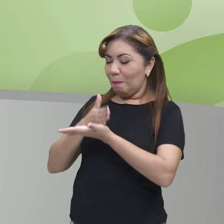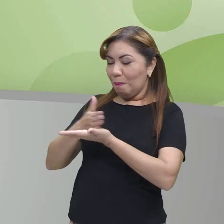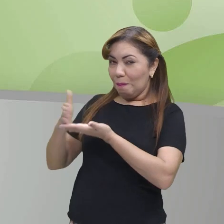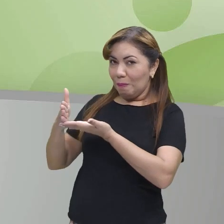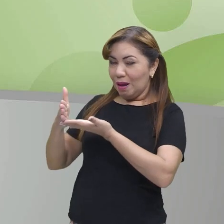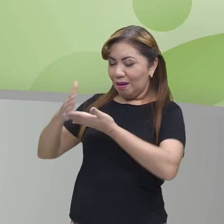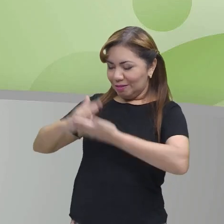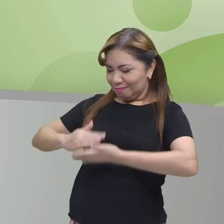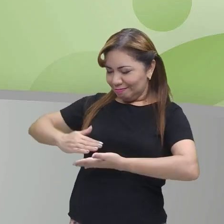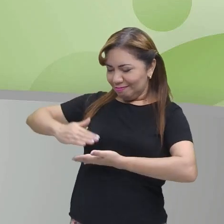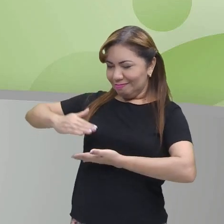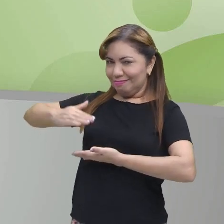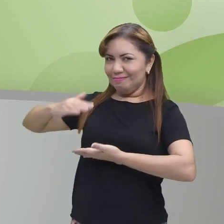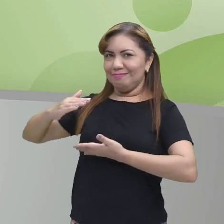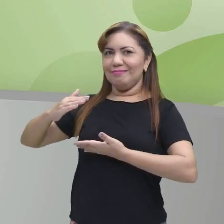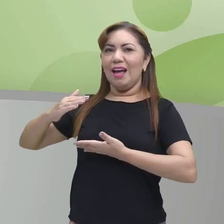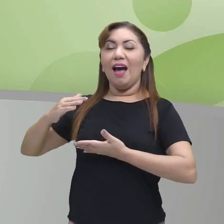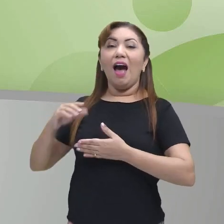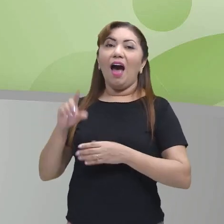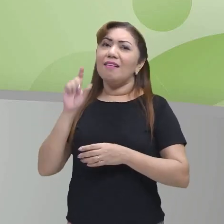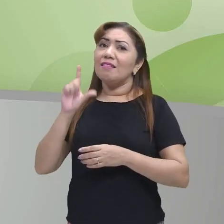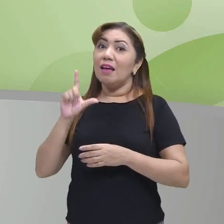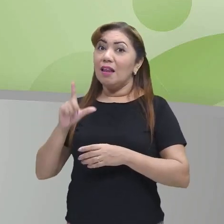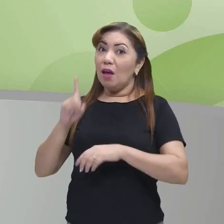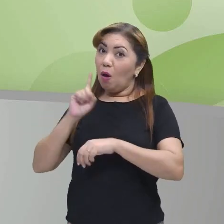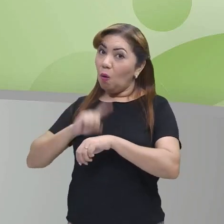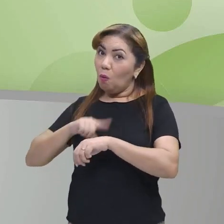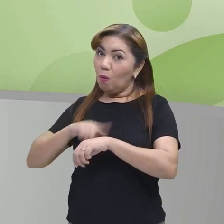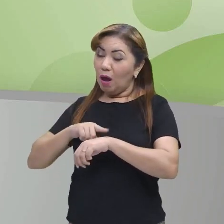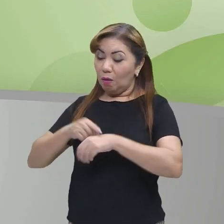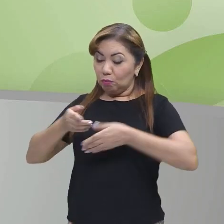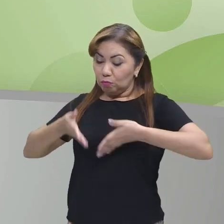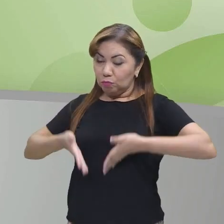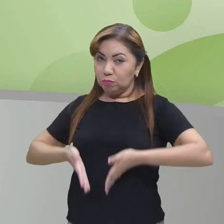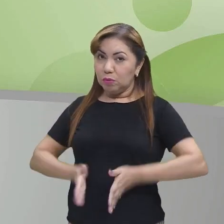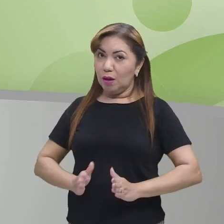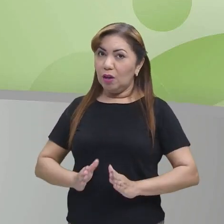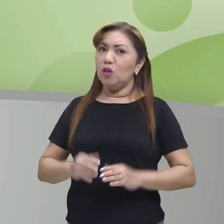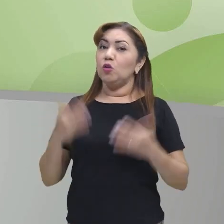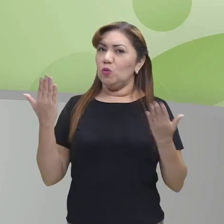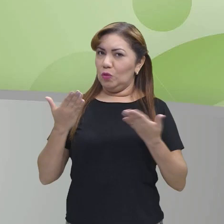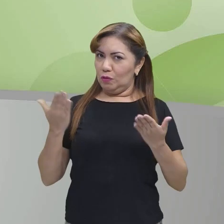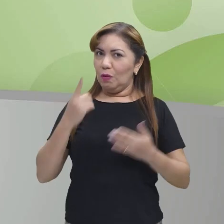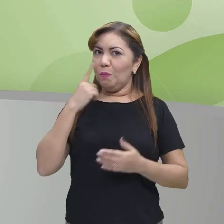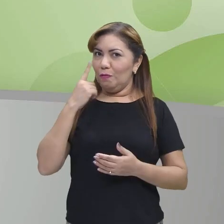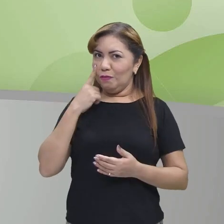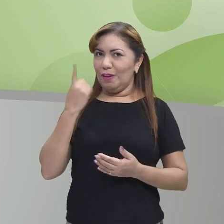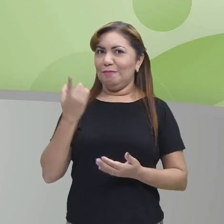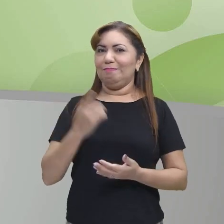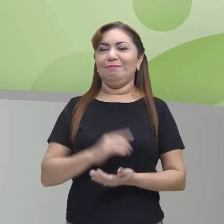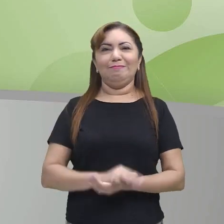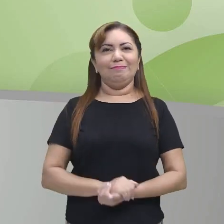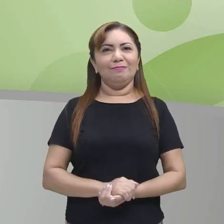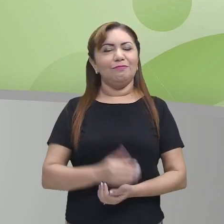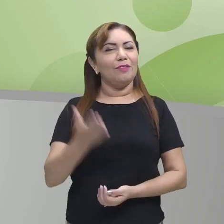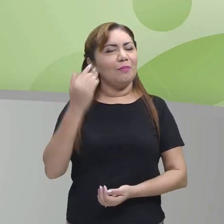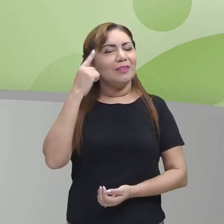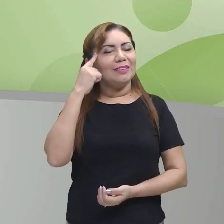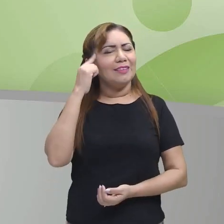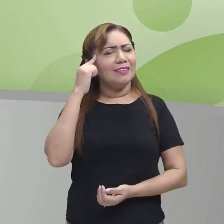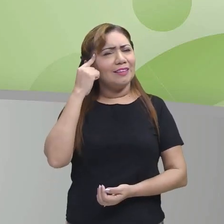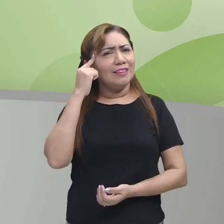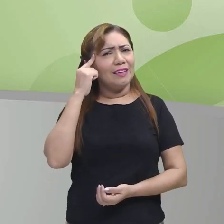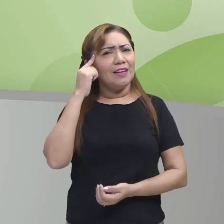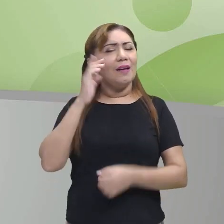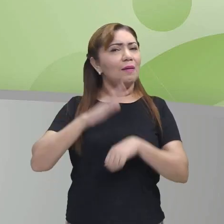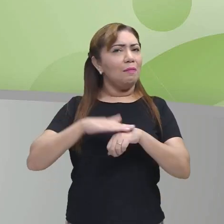a crescer e se desenvolver até chegar ao parto. E é isso que nós vamos ver hoje. Vamos entender melhor como